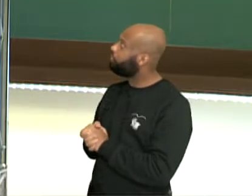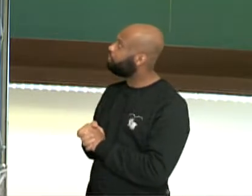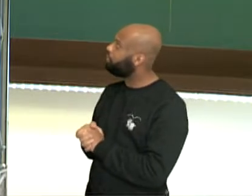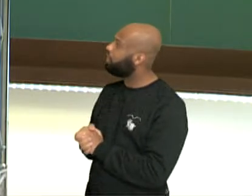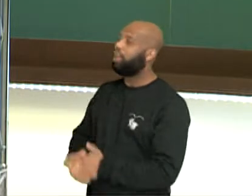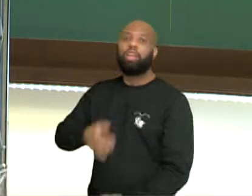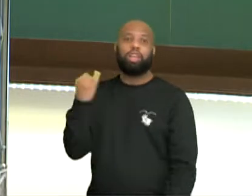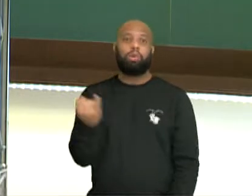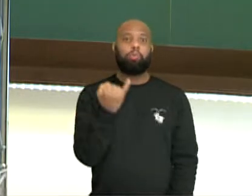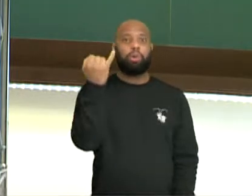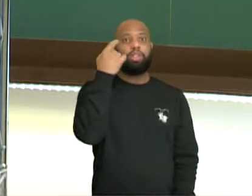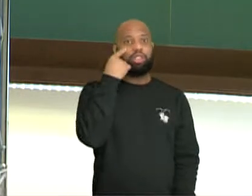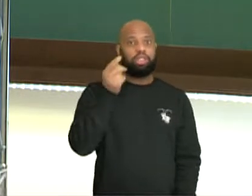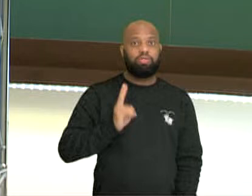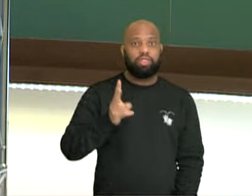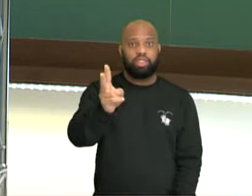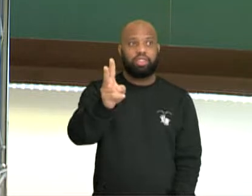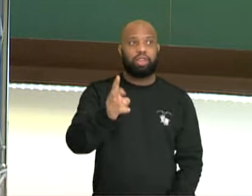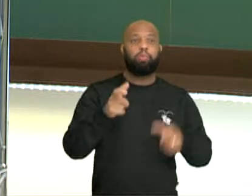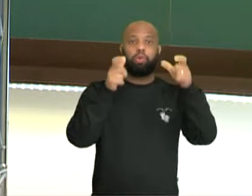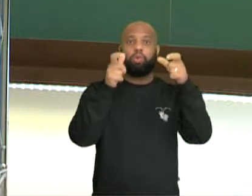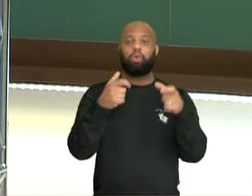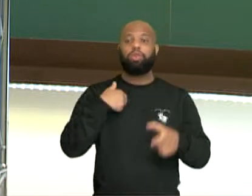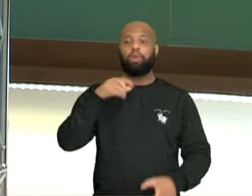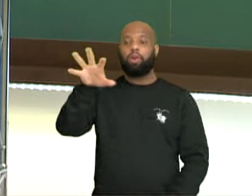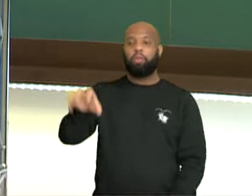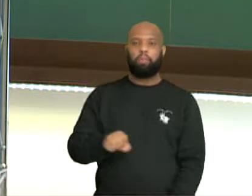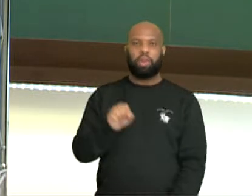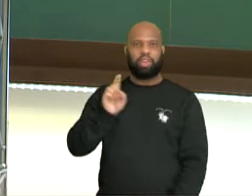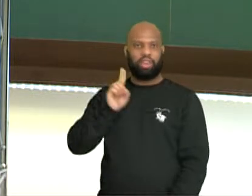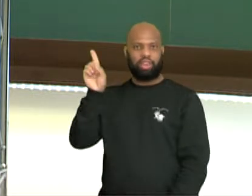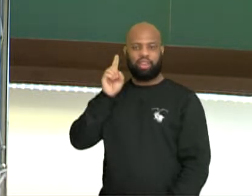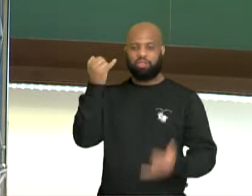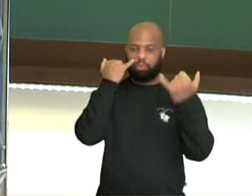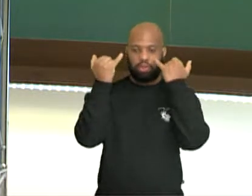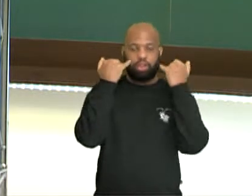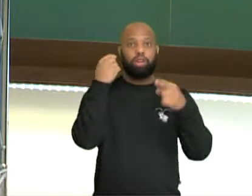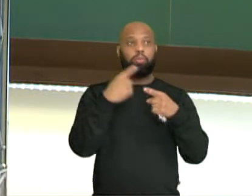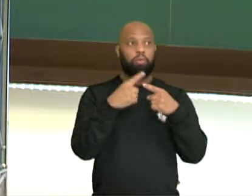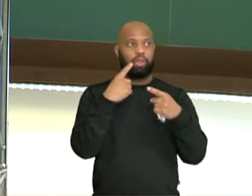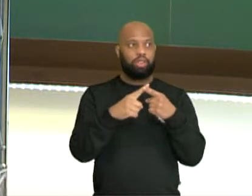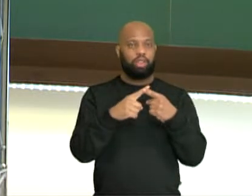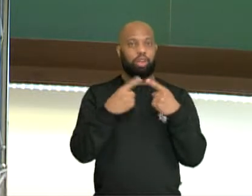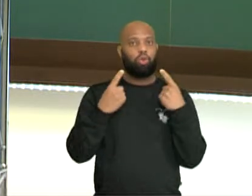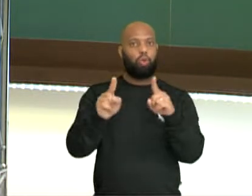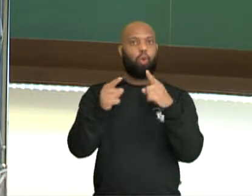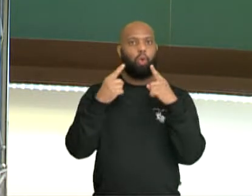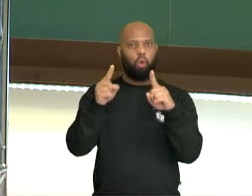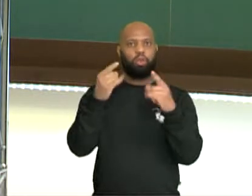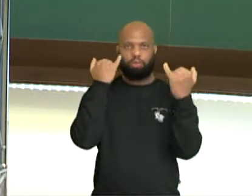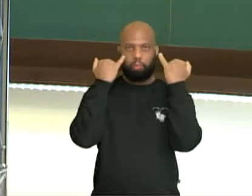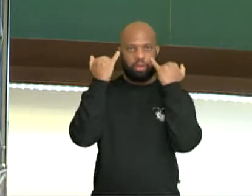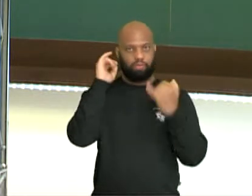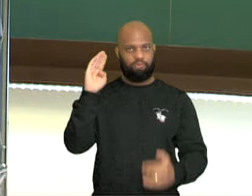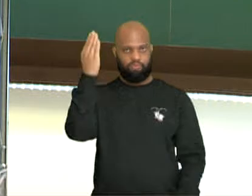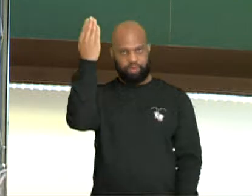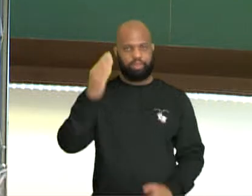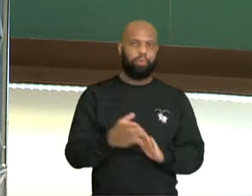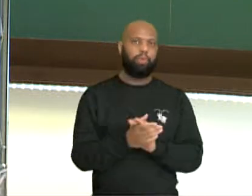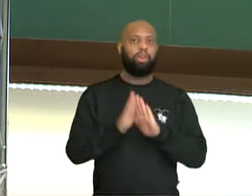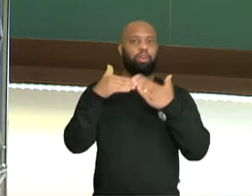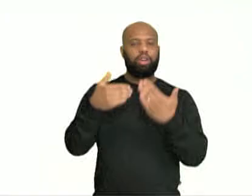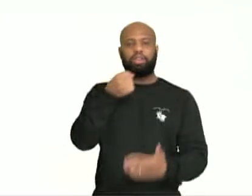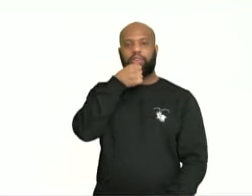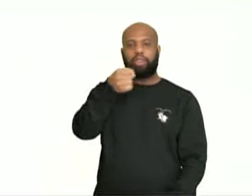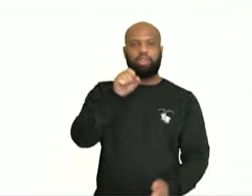Importante checar sempre a referência, porque eu insisto com você, combate as fake news, sempre. Então, na entrevista